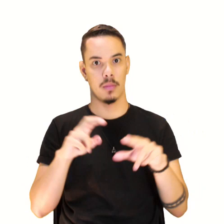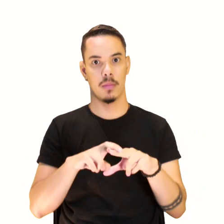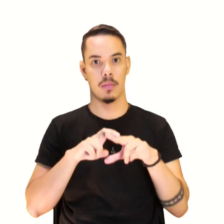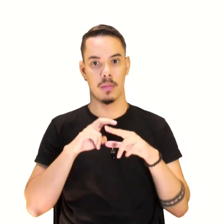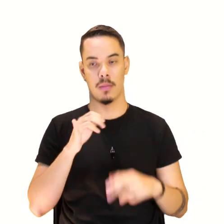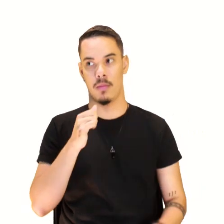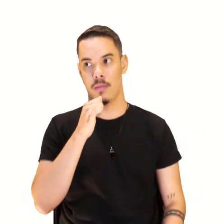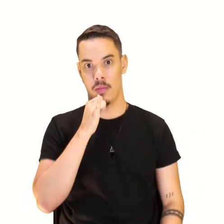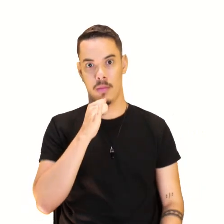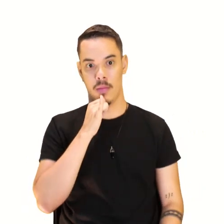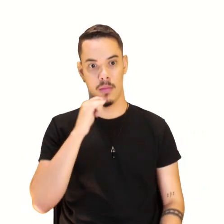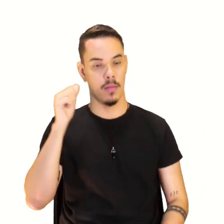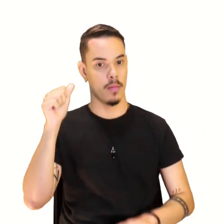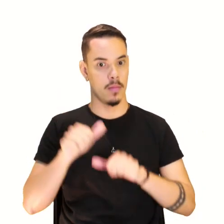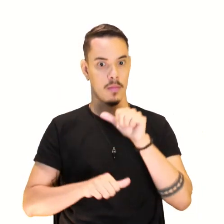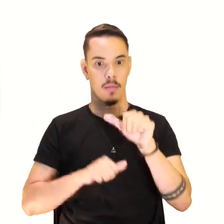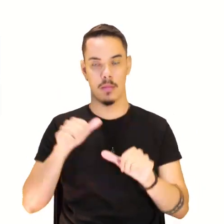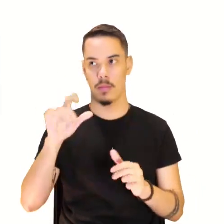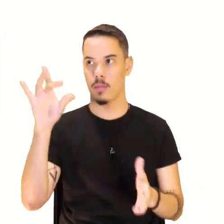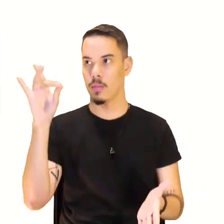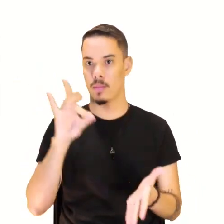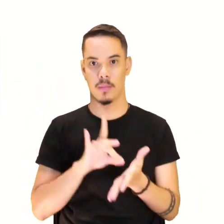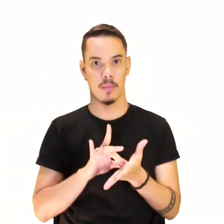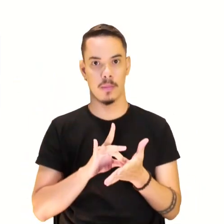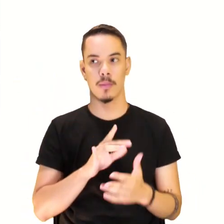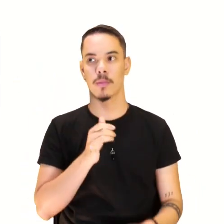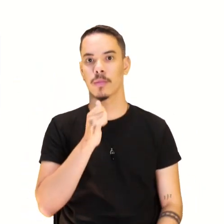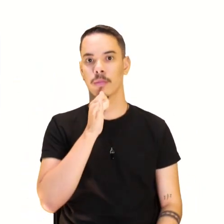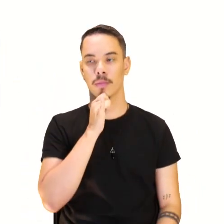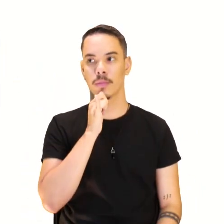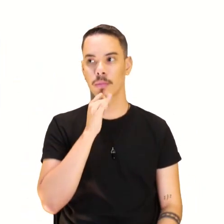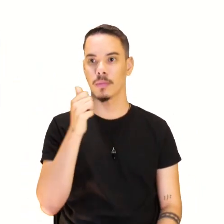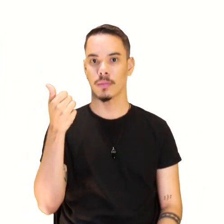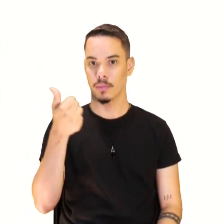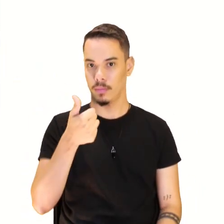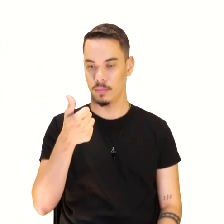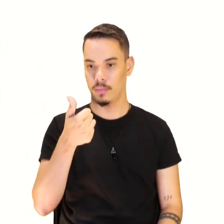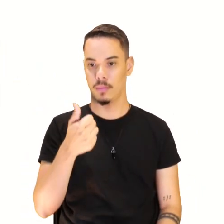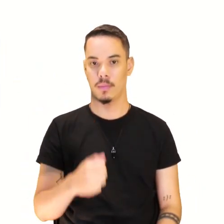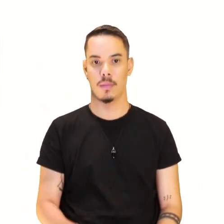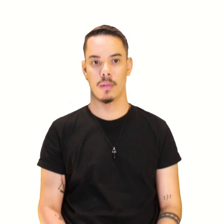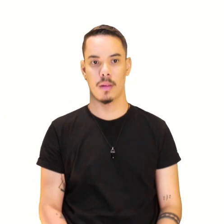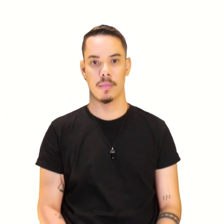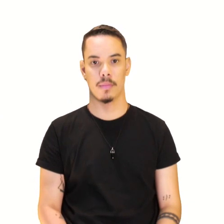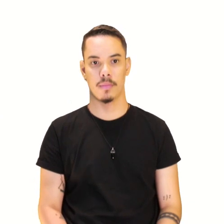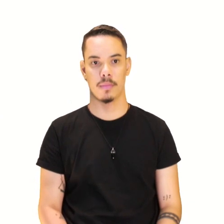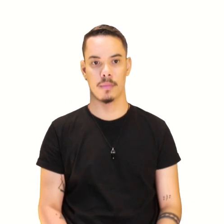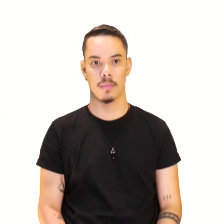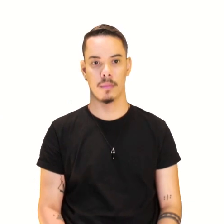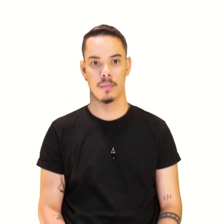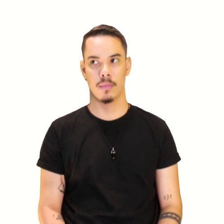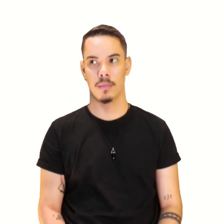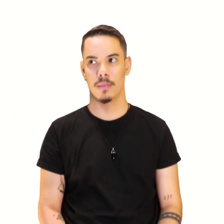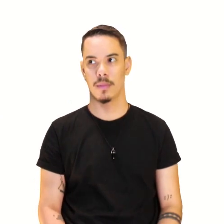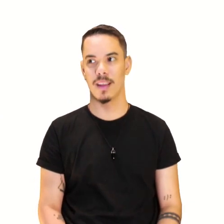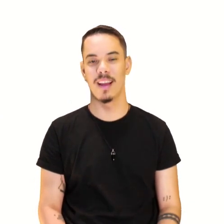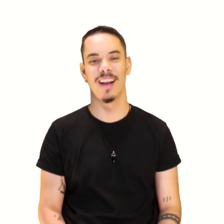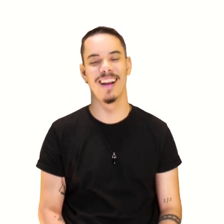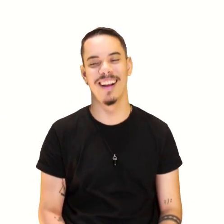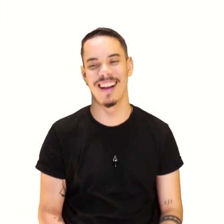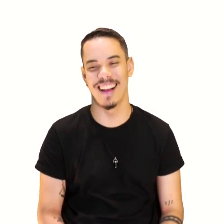para tudo se tornar concreto né Bora de exemplo um 10 guindaste